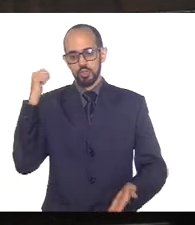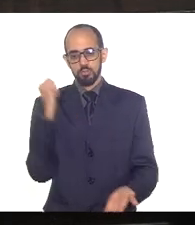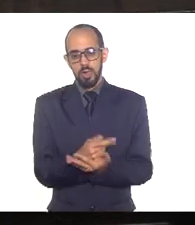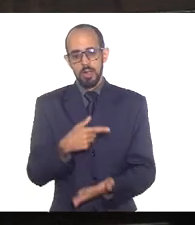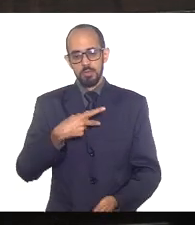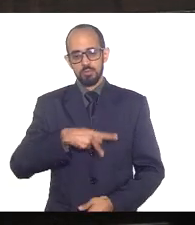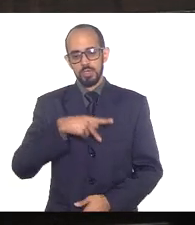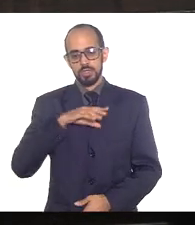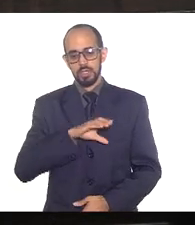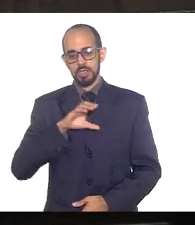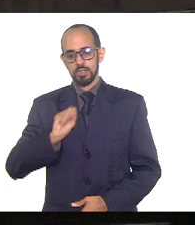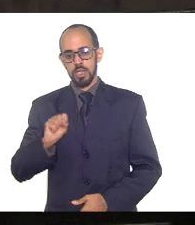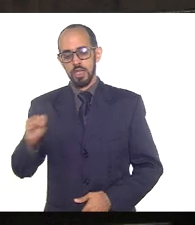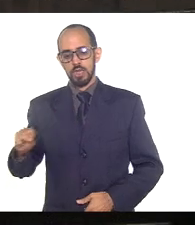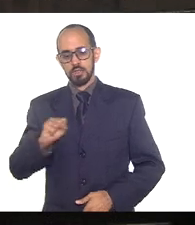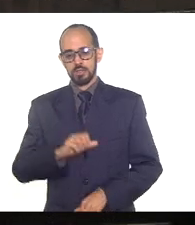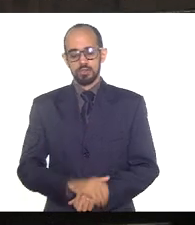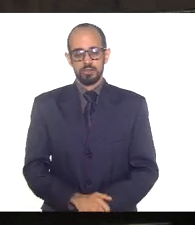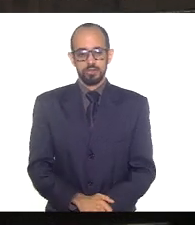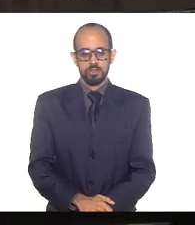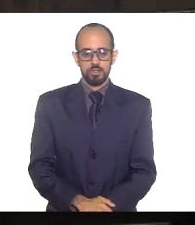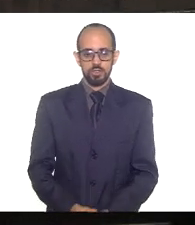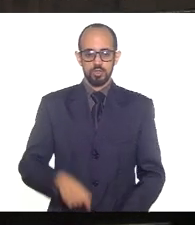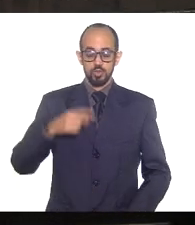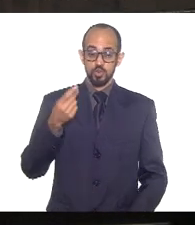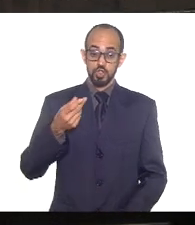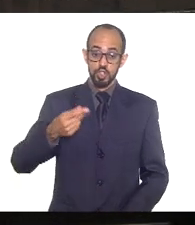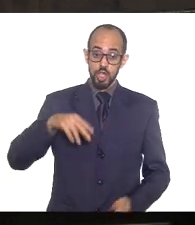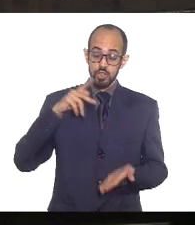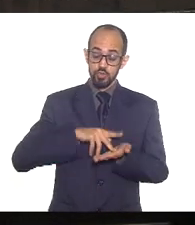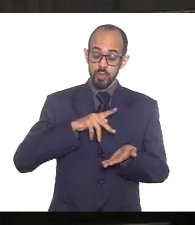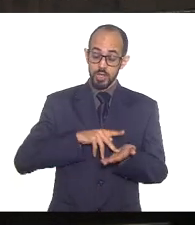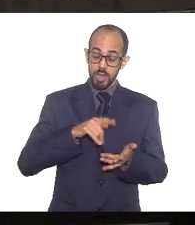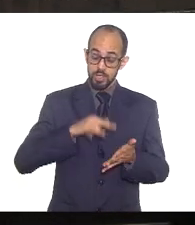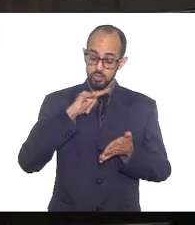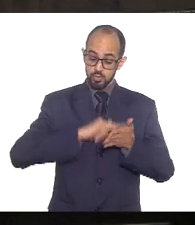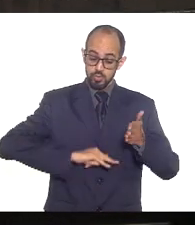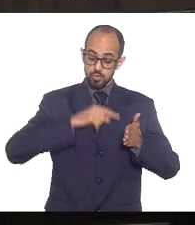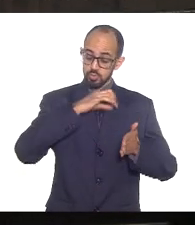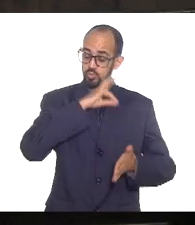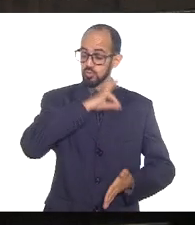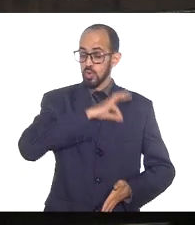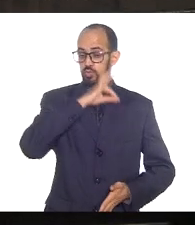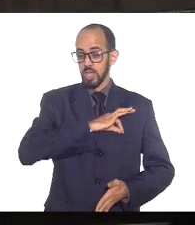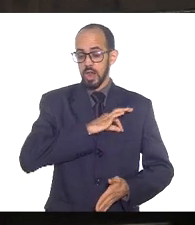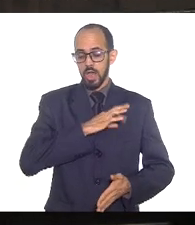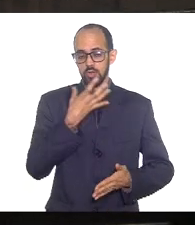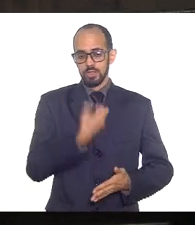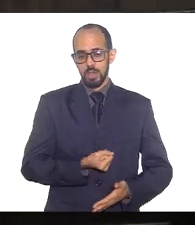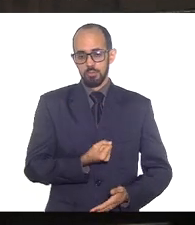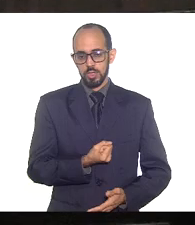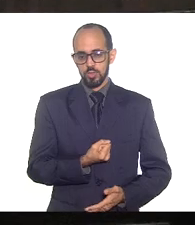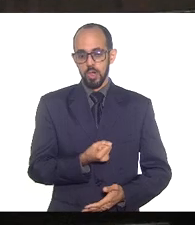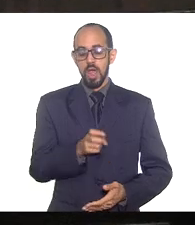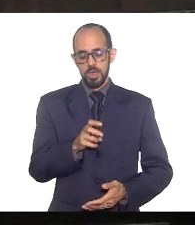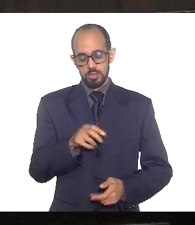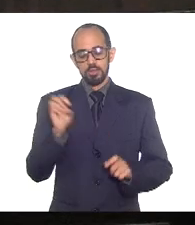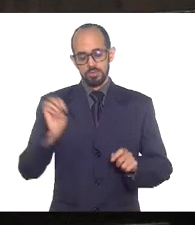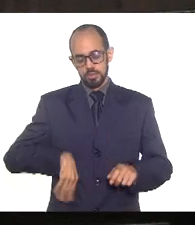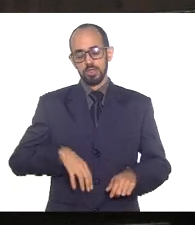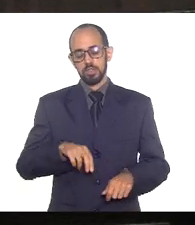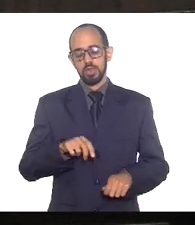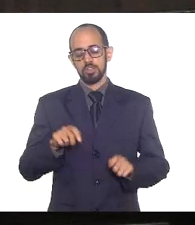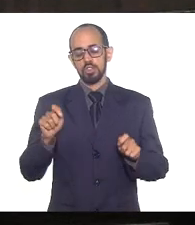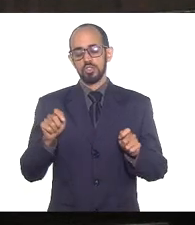pcts de do dinheiro no contracheque do recurso no bolso dos trabalhadores aí sim